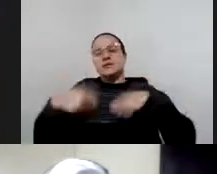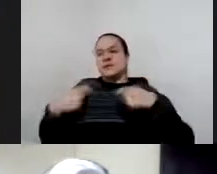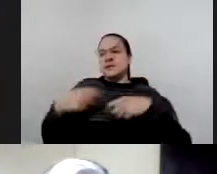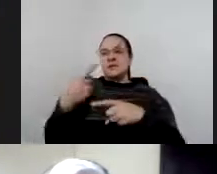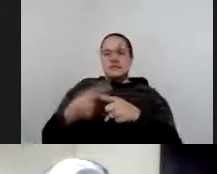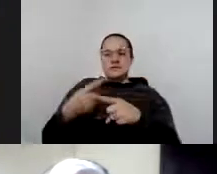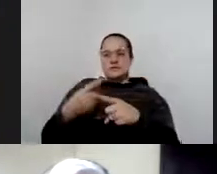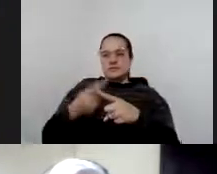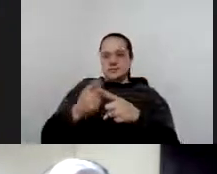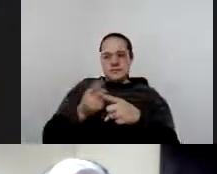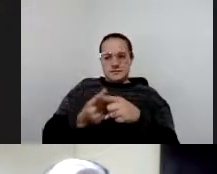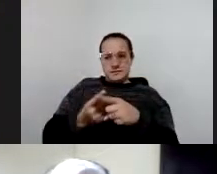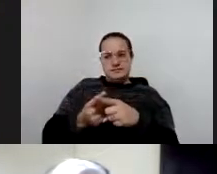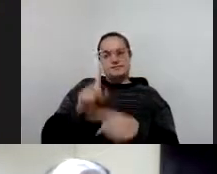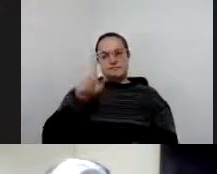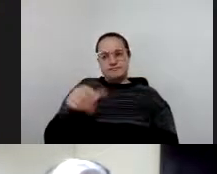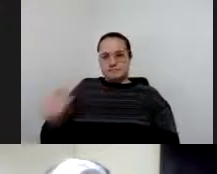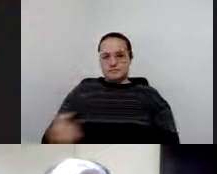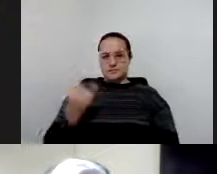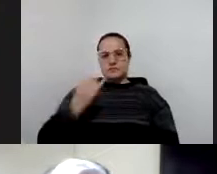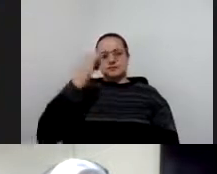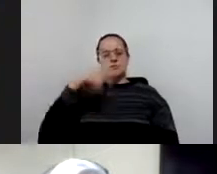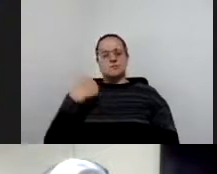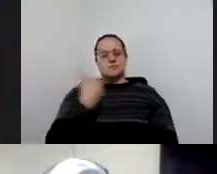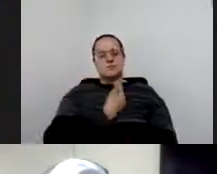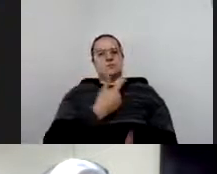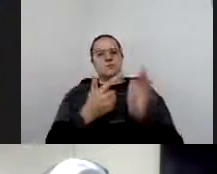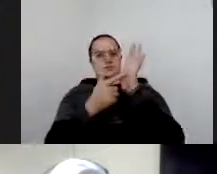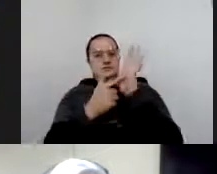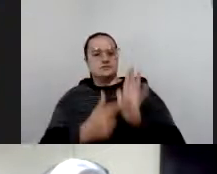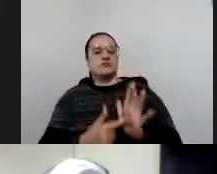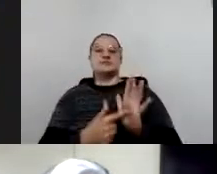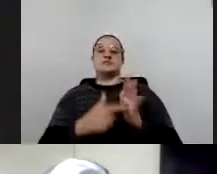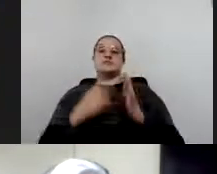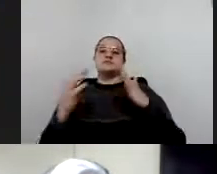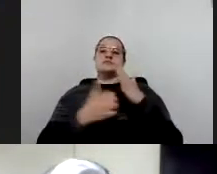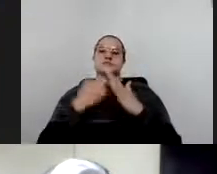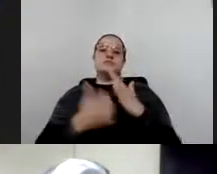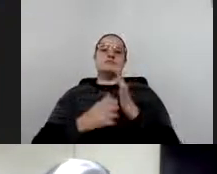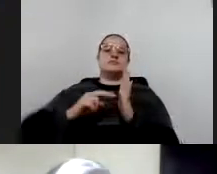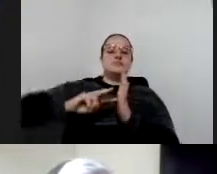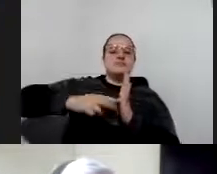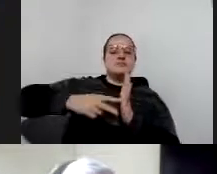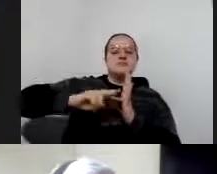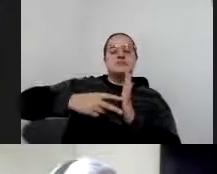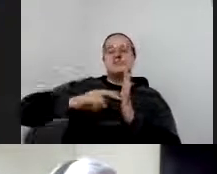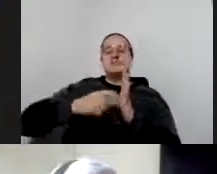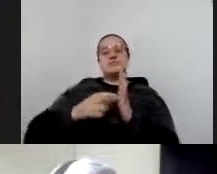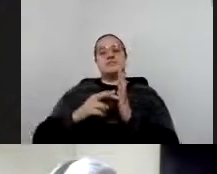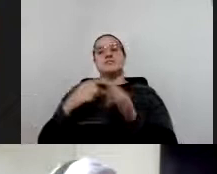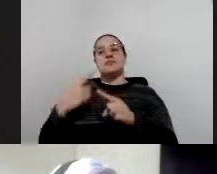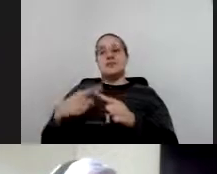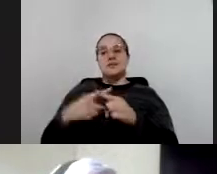que é importante a gente mostrar para as empresas, mostrar para os sindicatos, porque empresa e